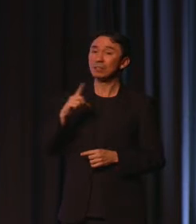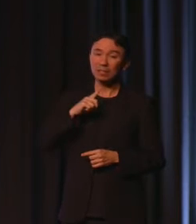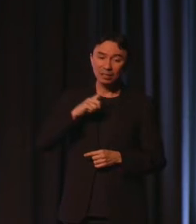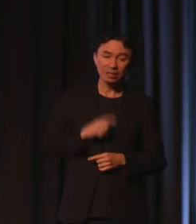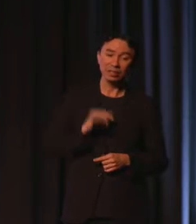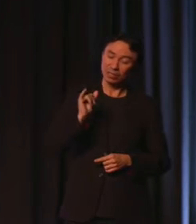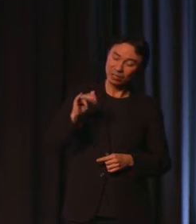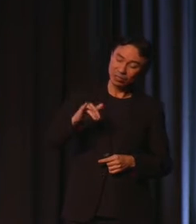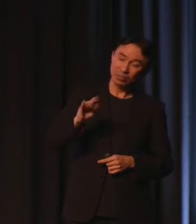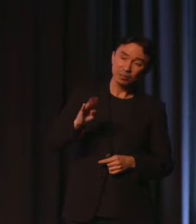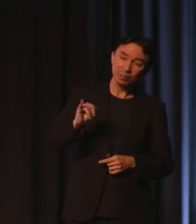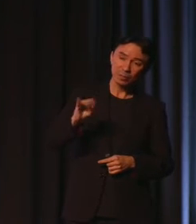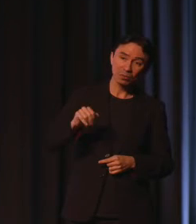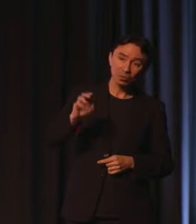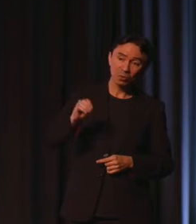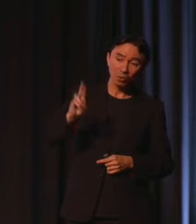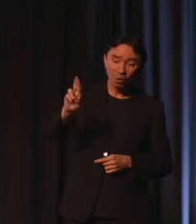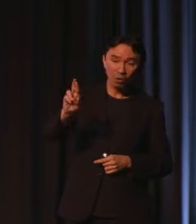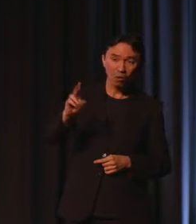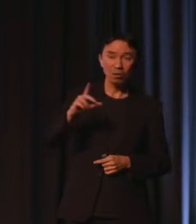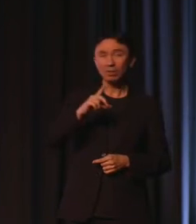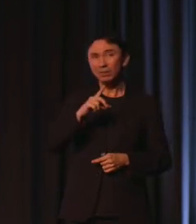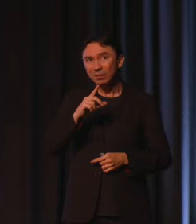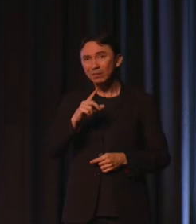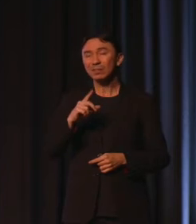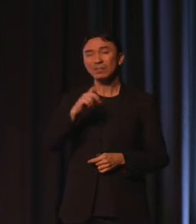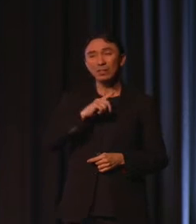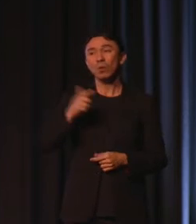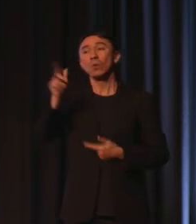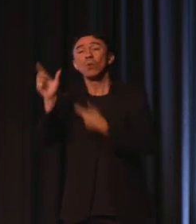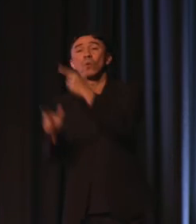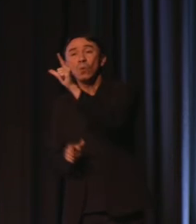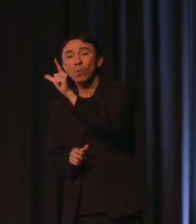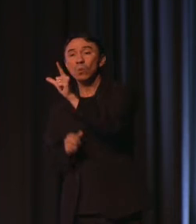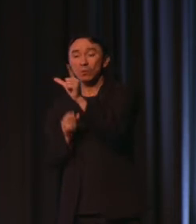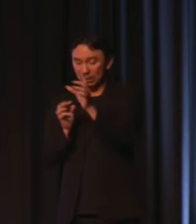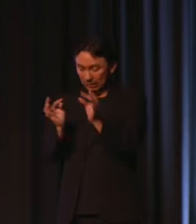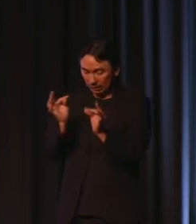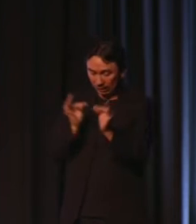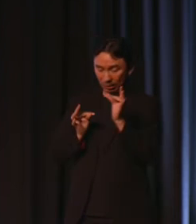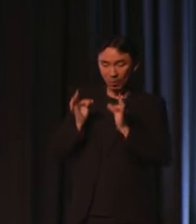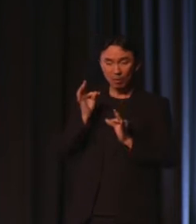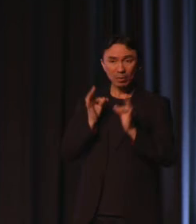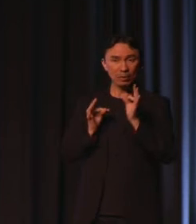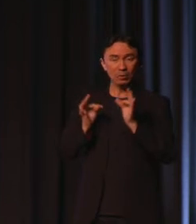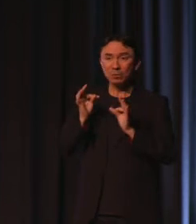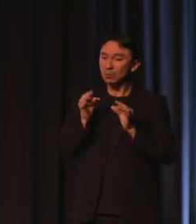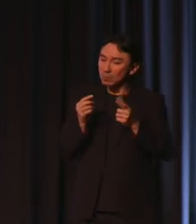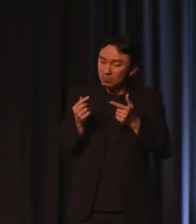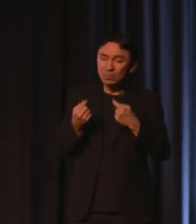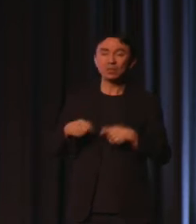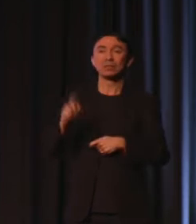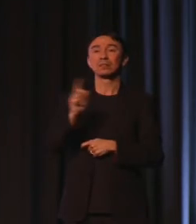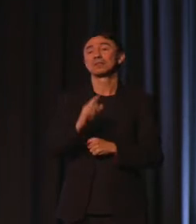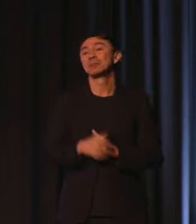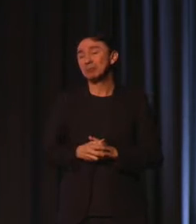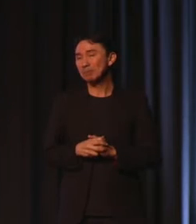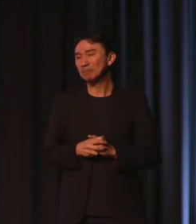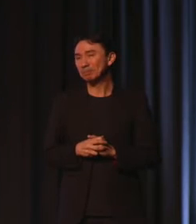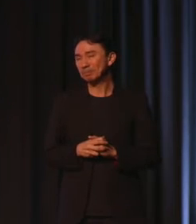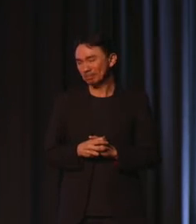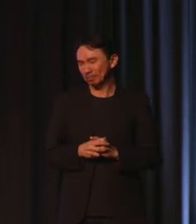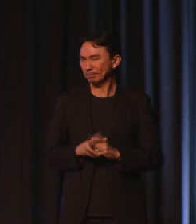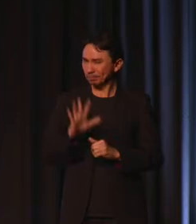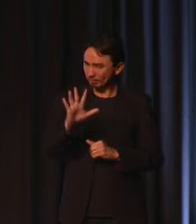ele diminui aí as alternativas de outros tratamentos que precisam ser feitos ao longo do caminho. E aí, quando a